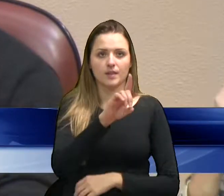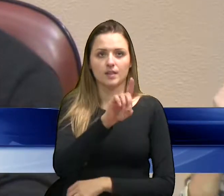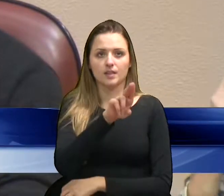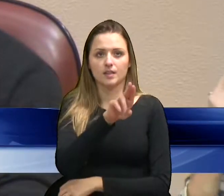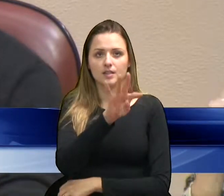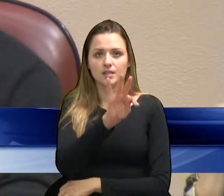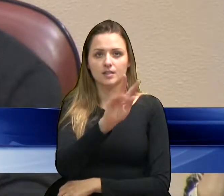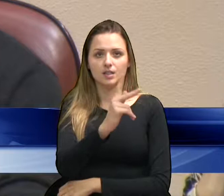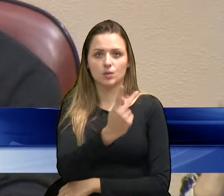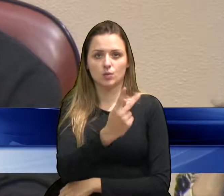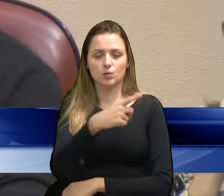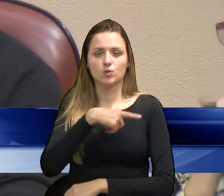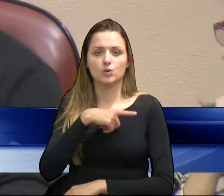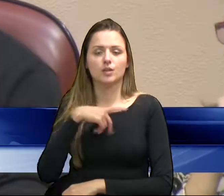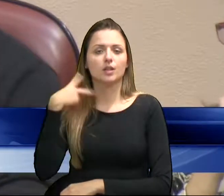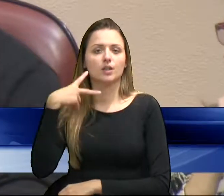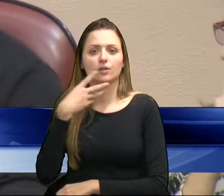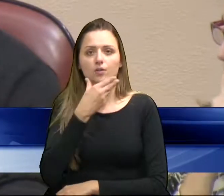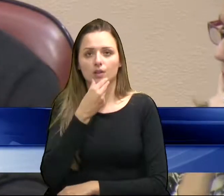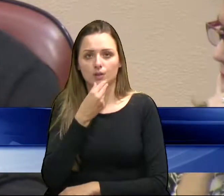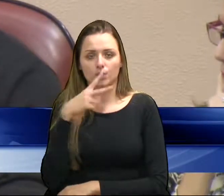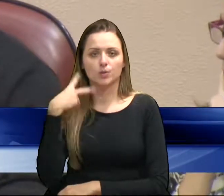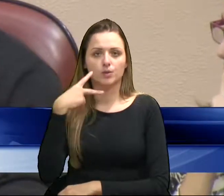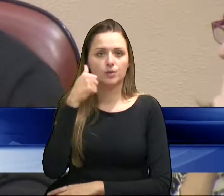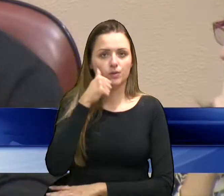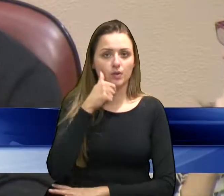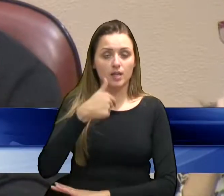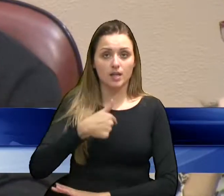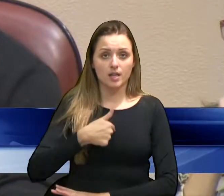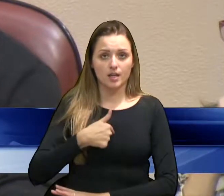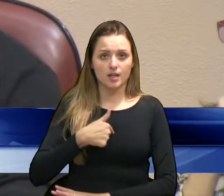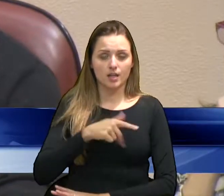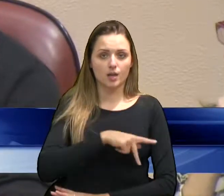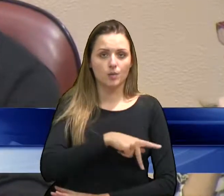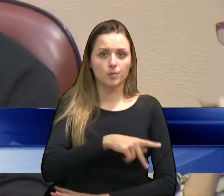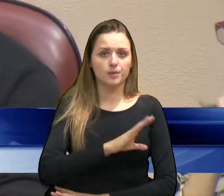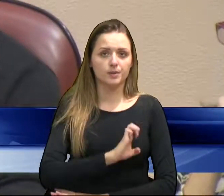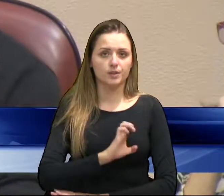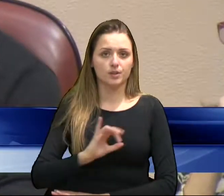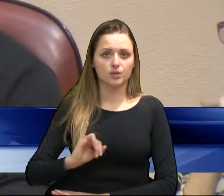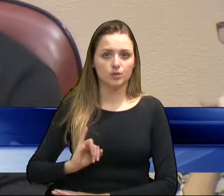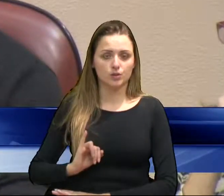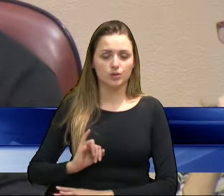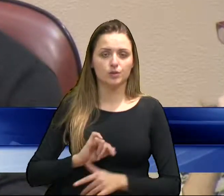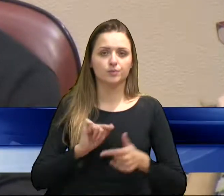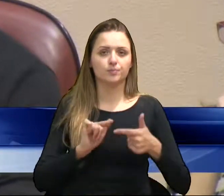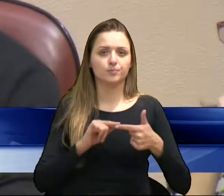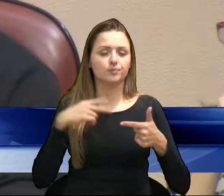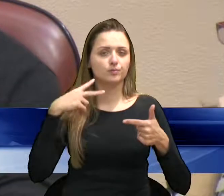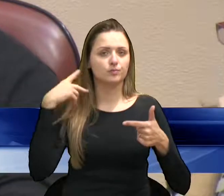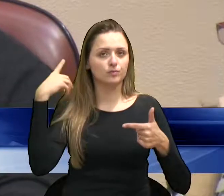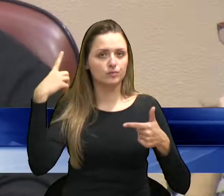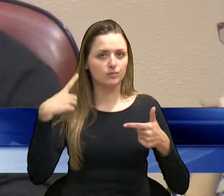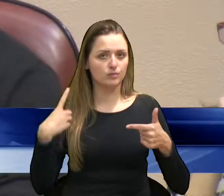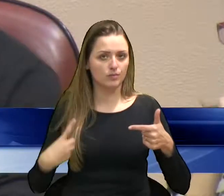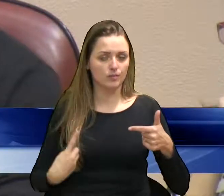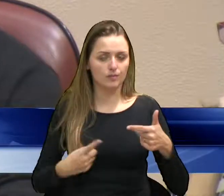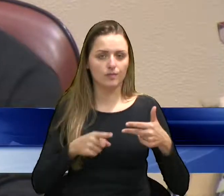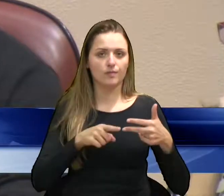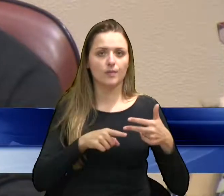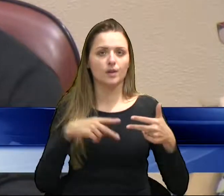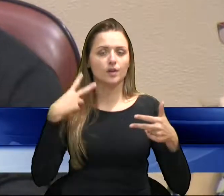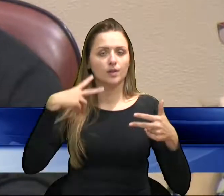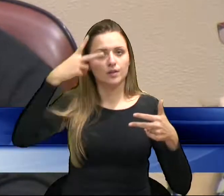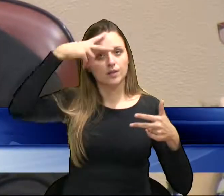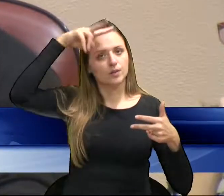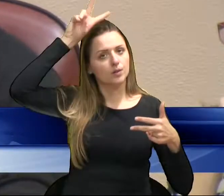seguintes vereadores e vereadoras dessa casa. Por esse vereador Edi Carlos, vereadora Denise Pessoa, vereador